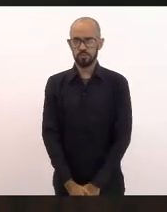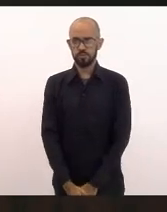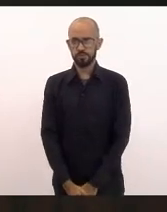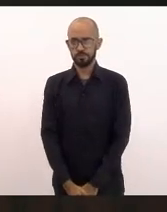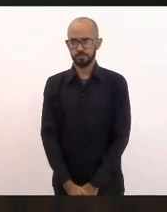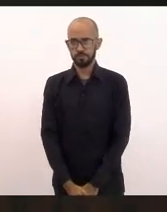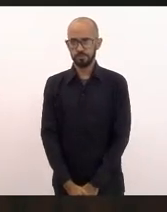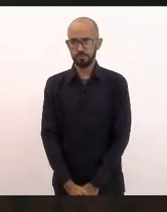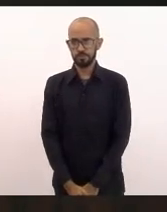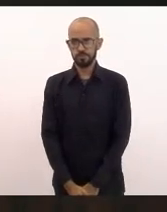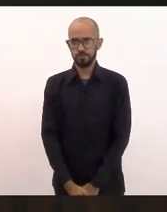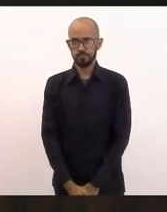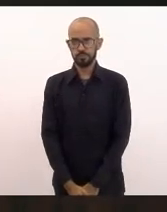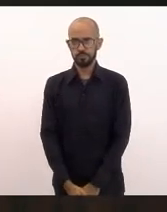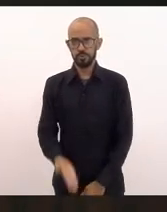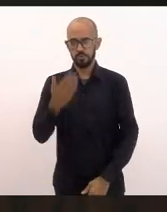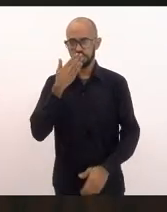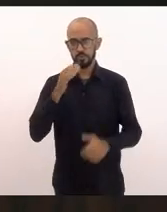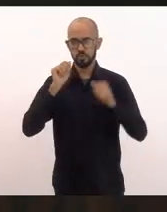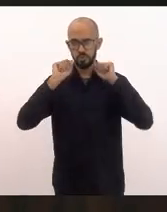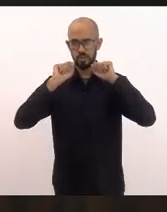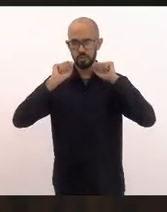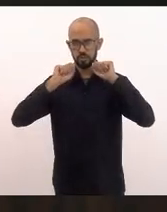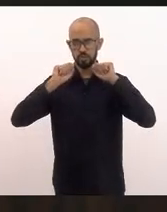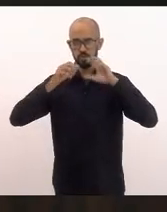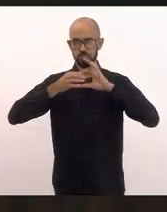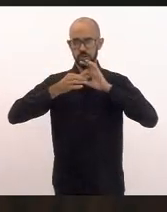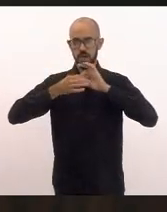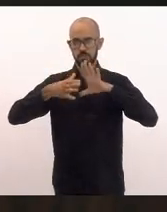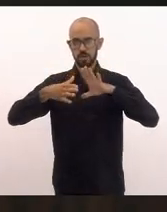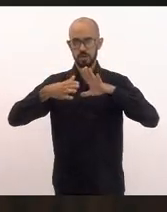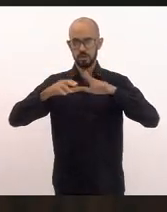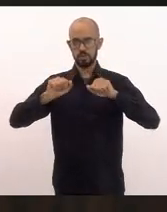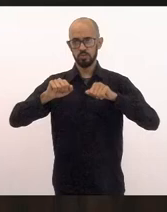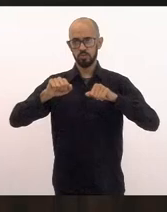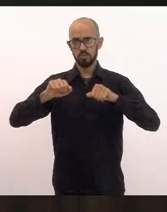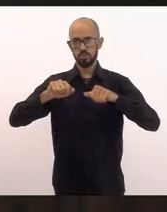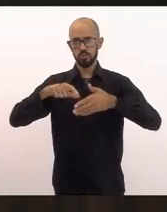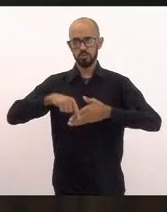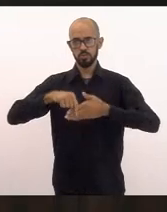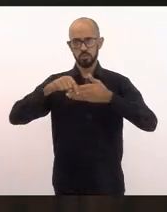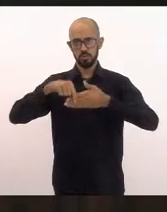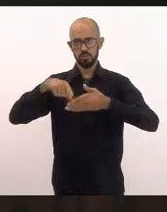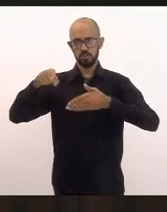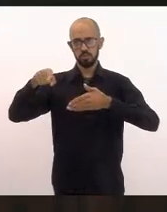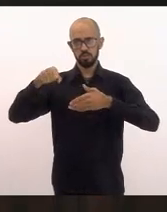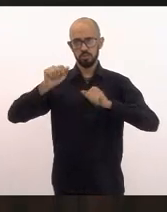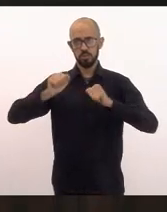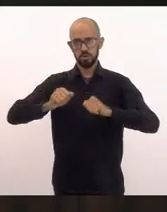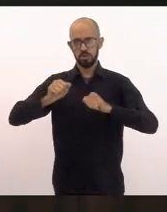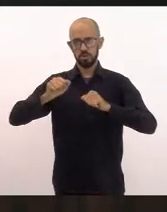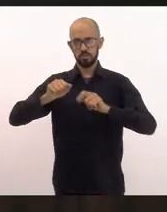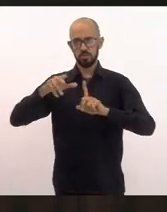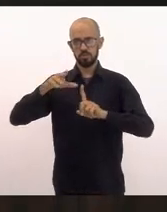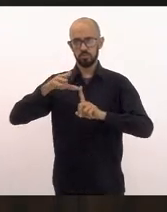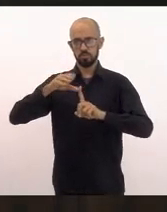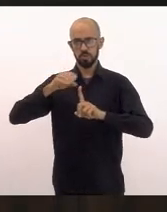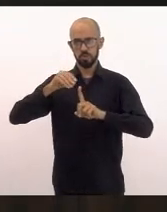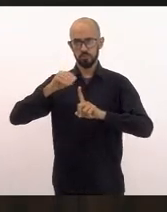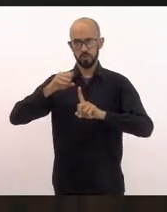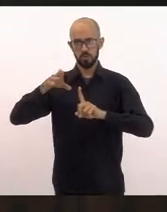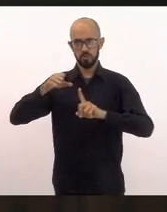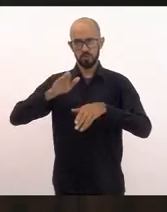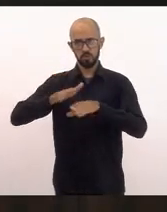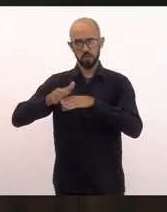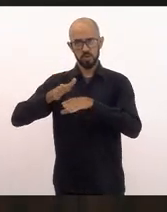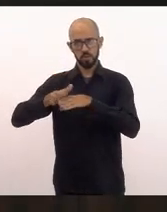pediria assessoria para abrir, enquanto isso, os líderes poderão aqui no microfone ou mesmo no fazer a